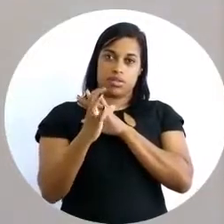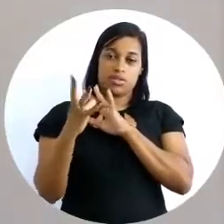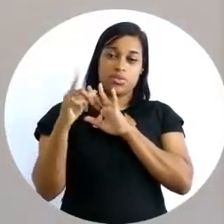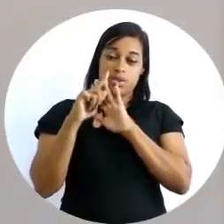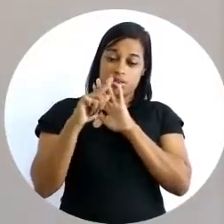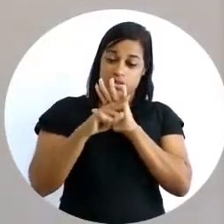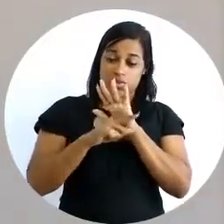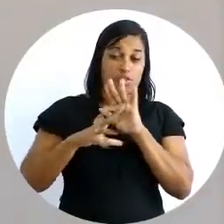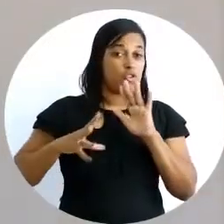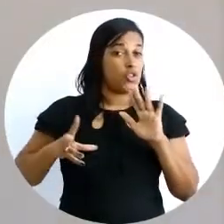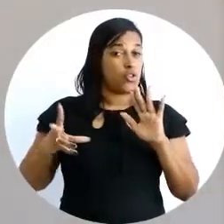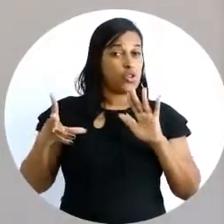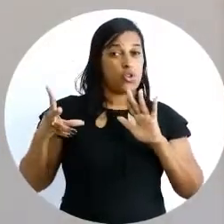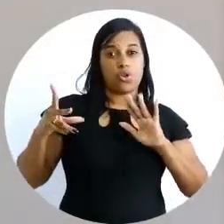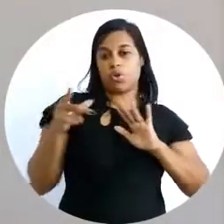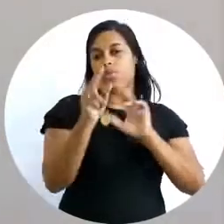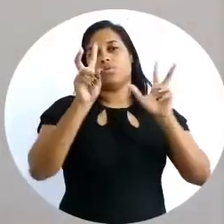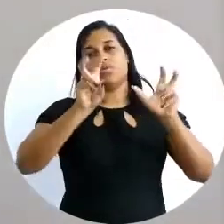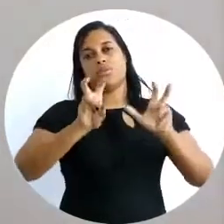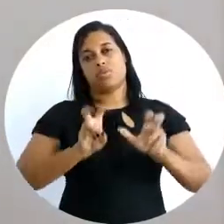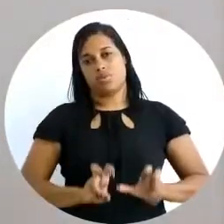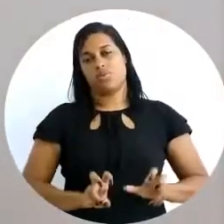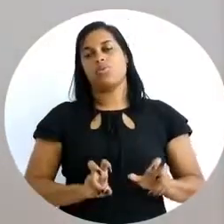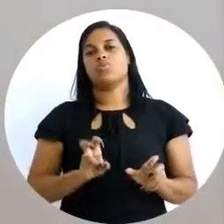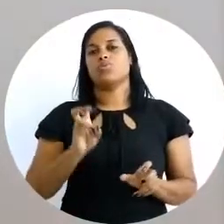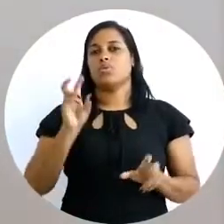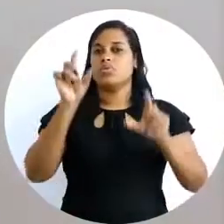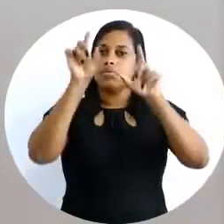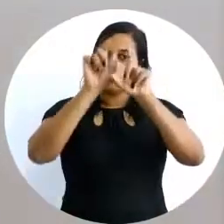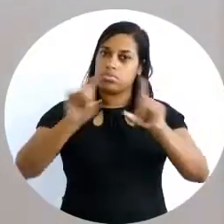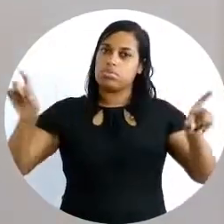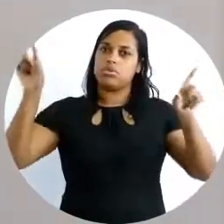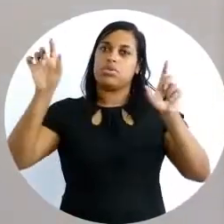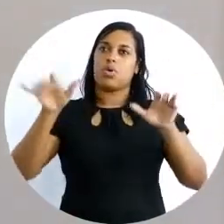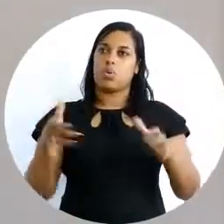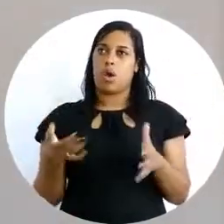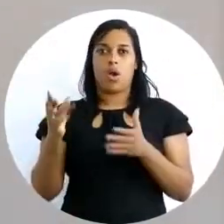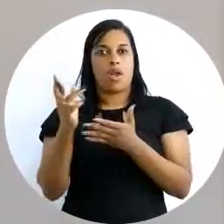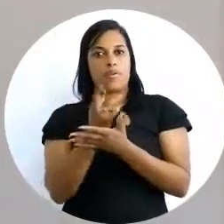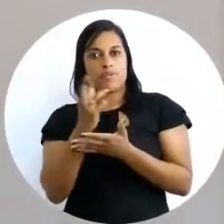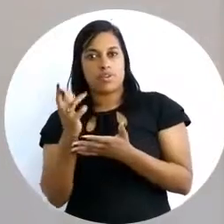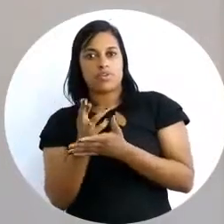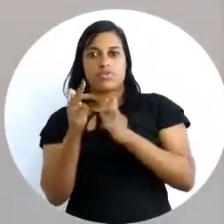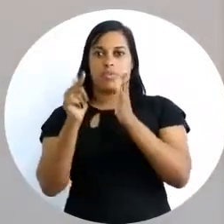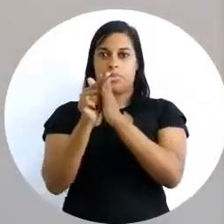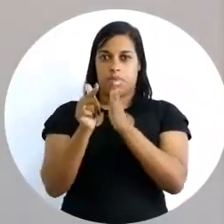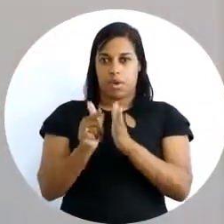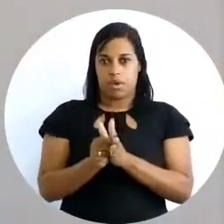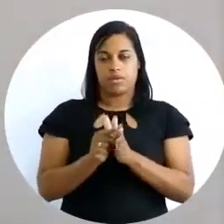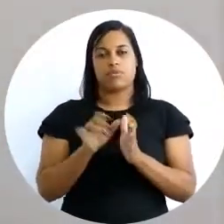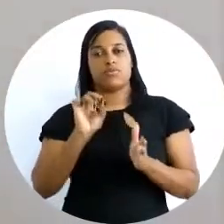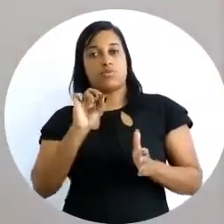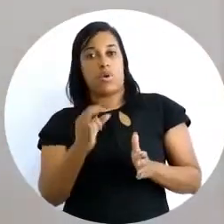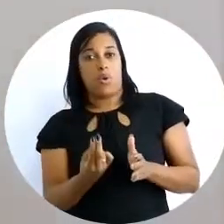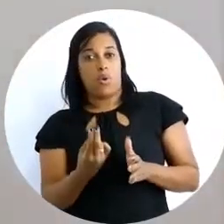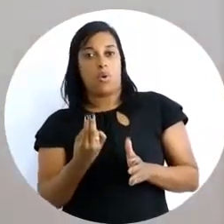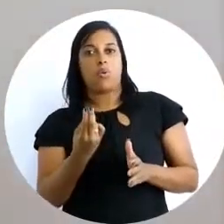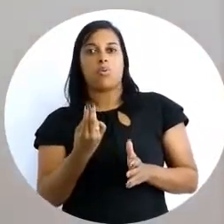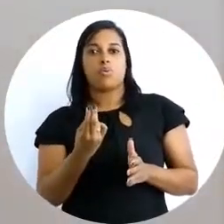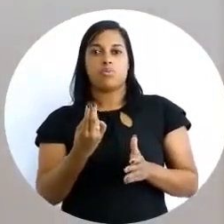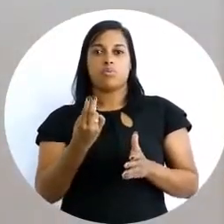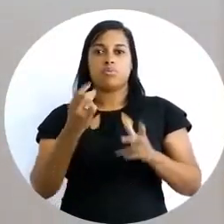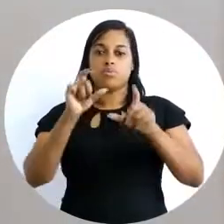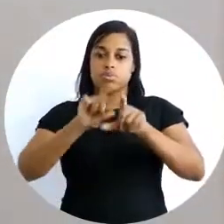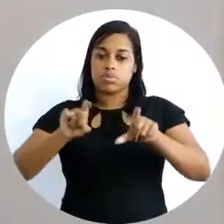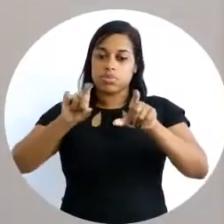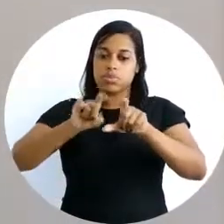de todos os assuntos e aí vai dizer, tal assunto está localizado em tal parte, ou está localizado em